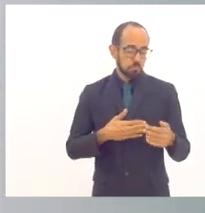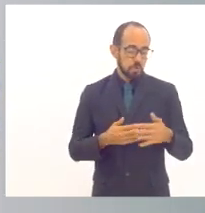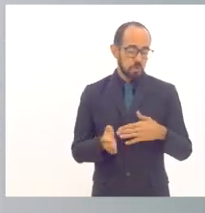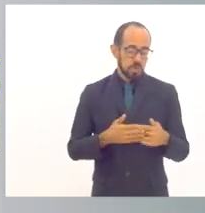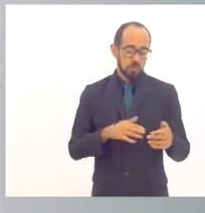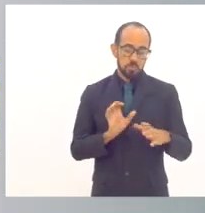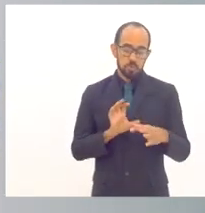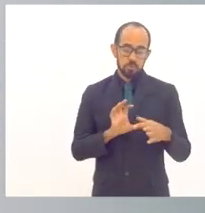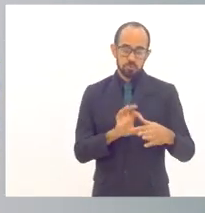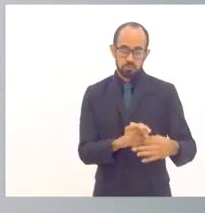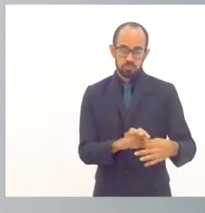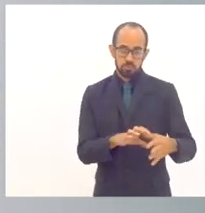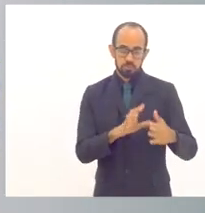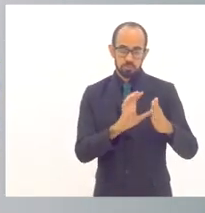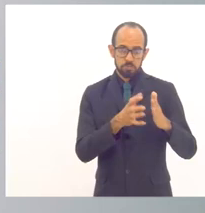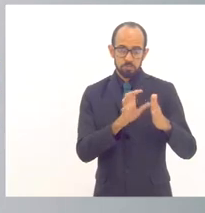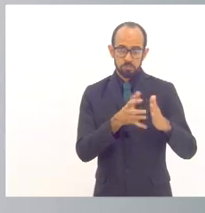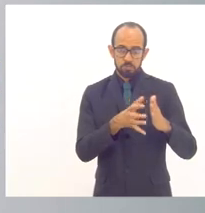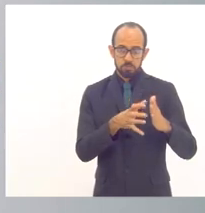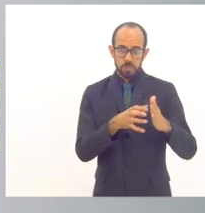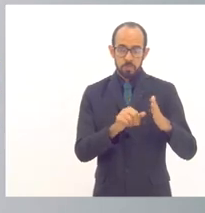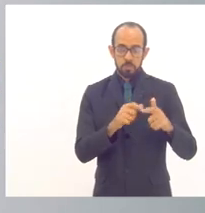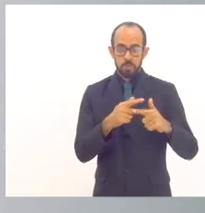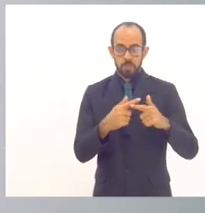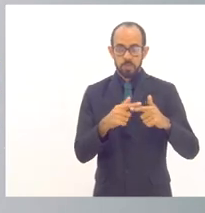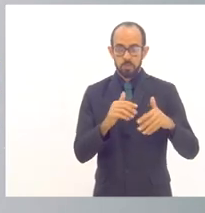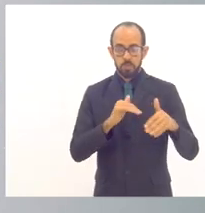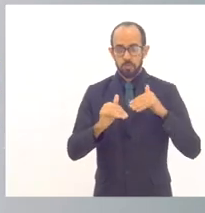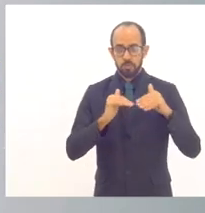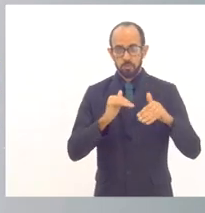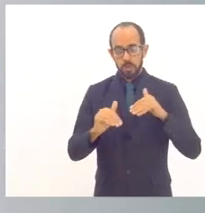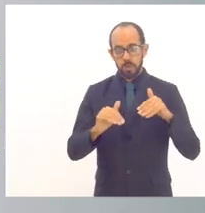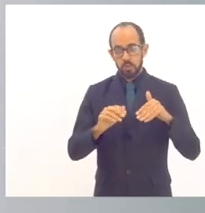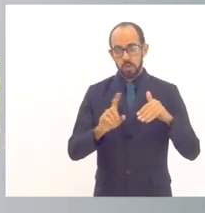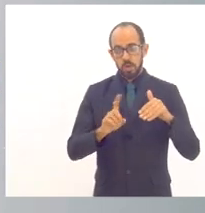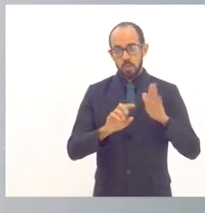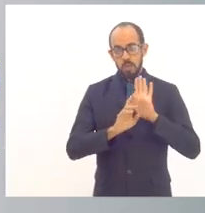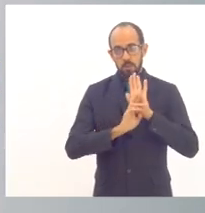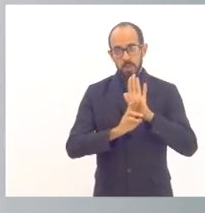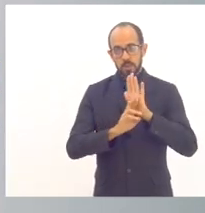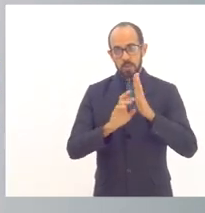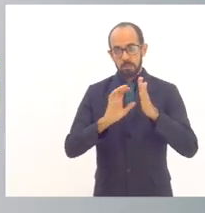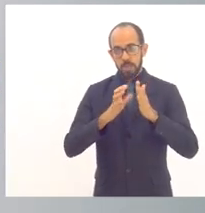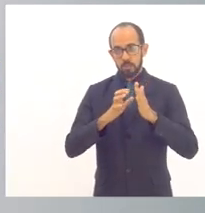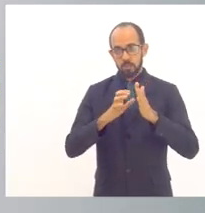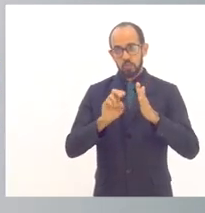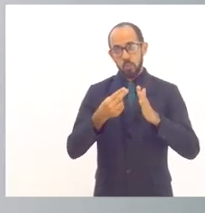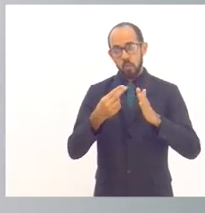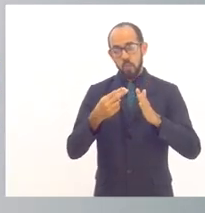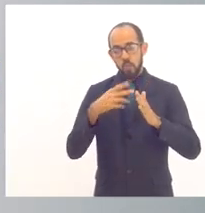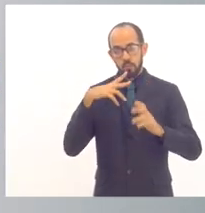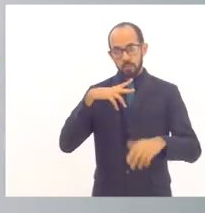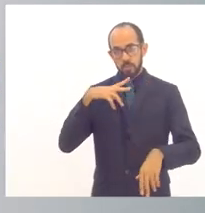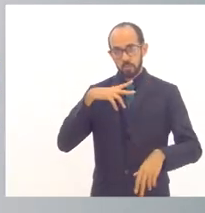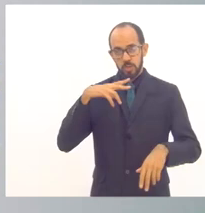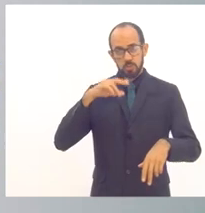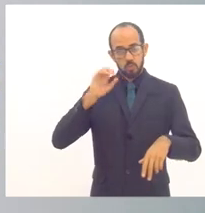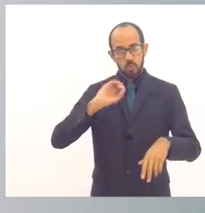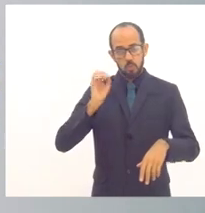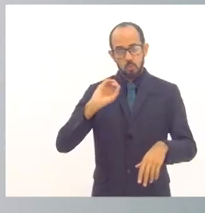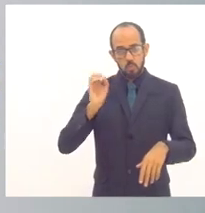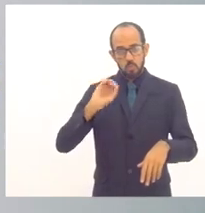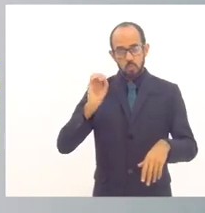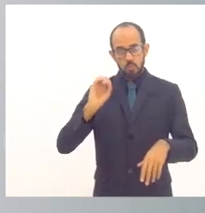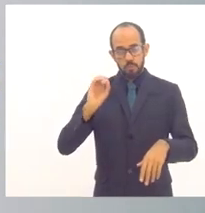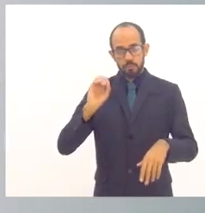porque o movimento representa a Capoeira, não representa partido nem político algum. Para que fique claro isso.